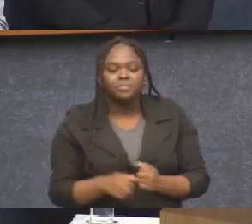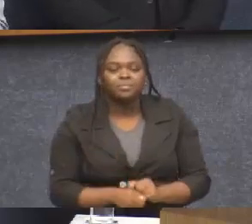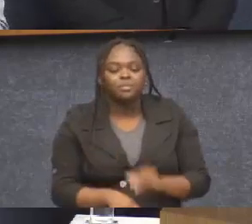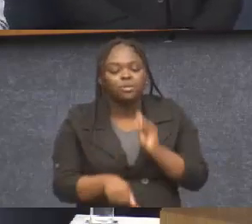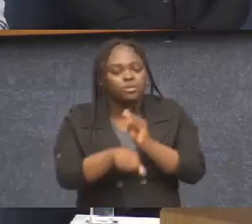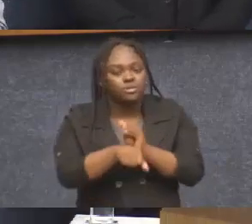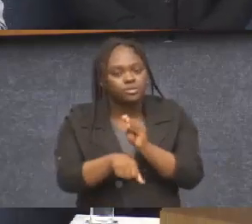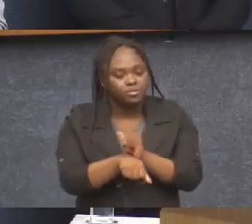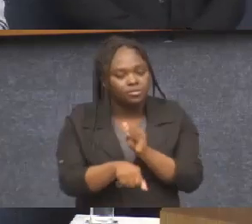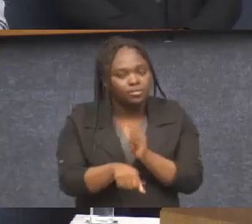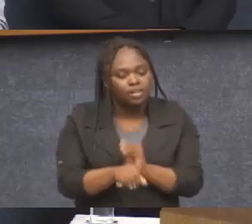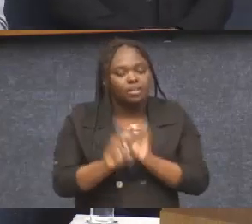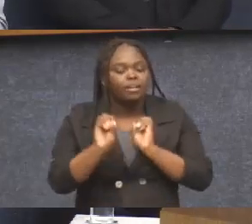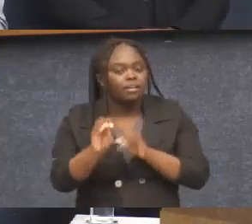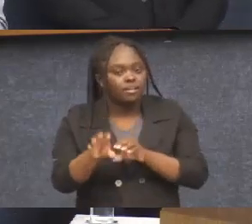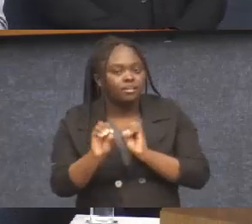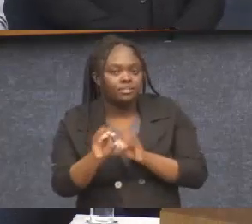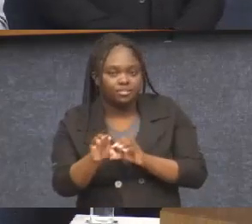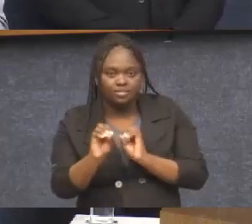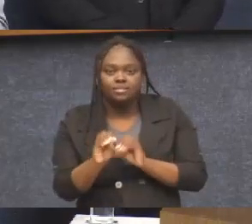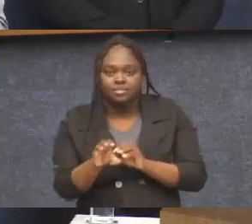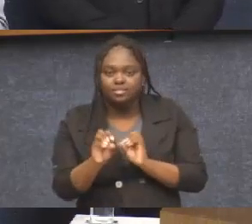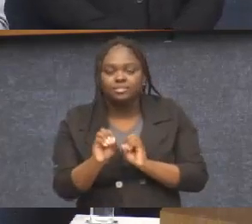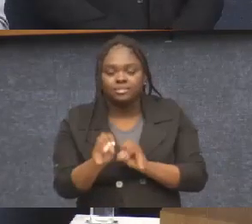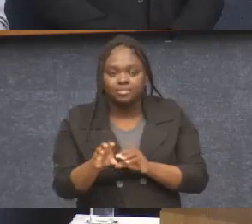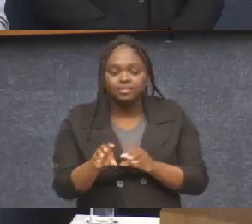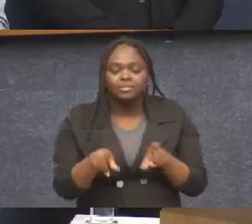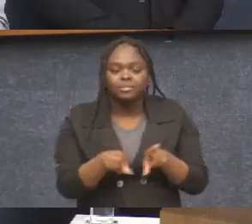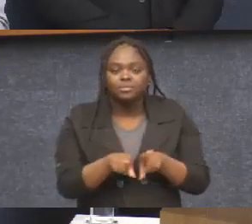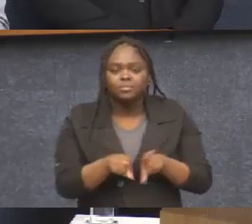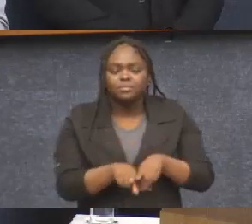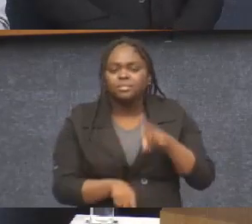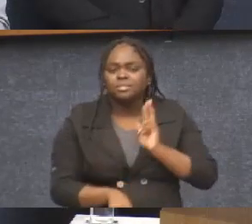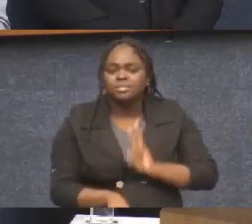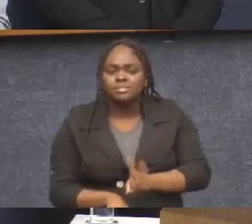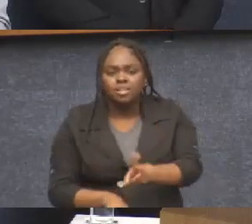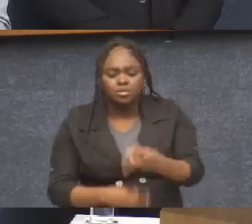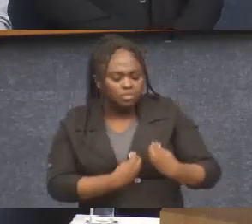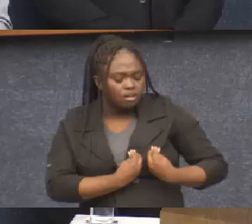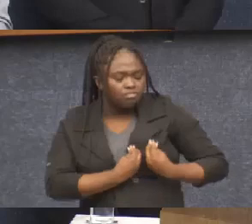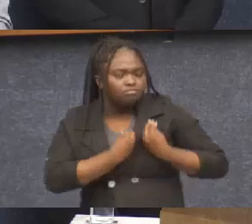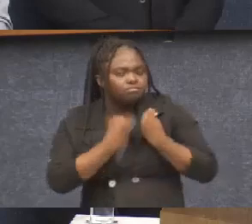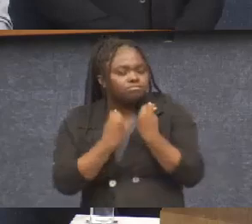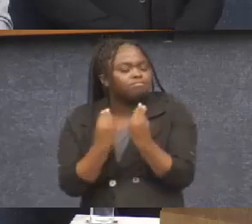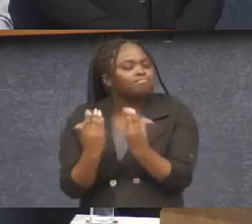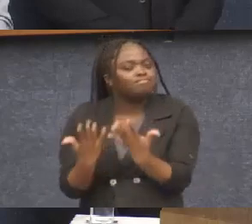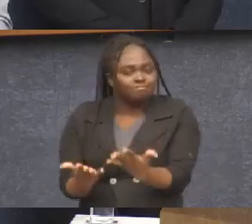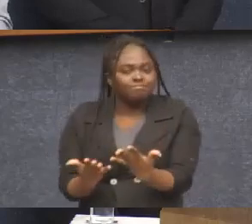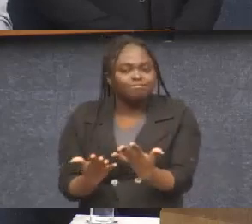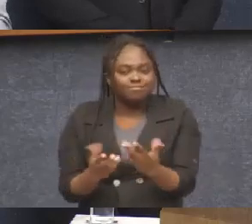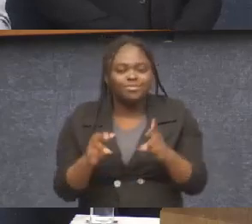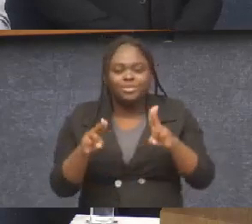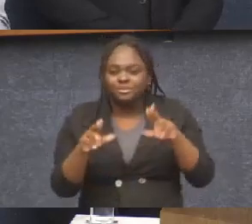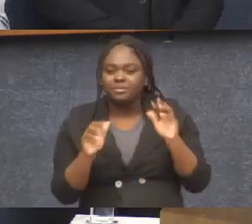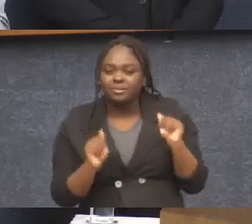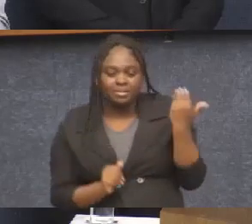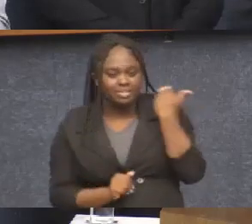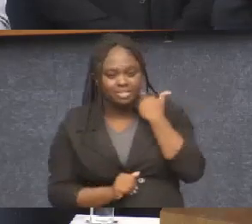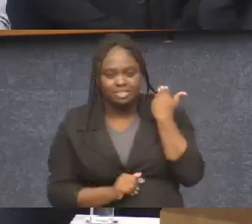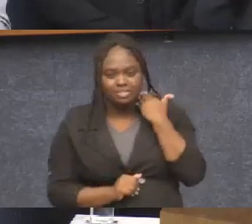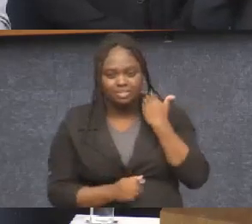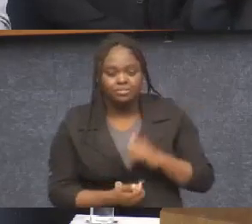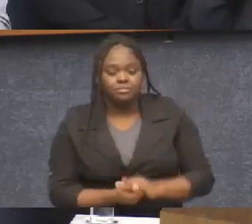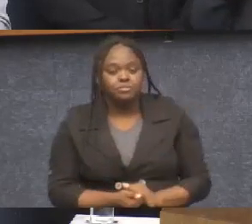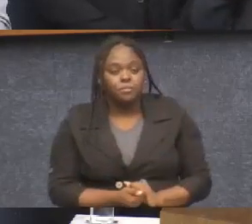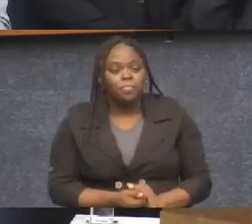amparar, ensinar, de se doar sem fatigar. Ser